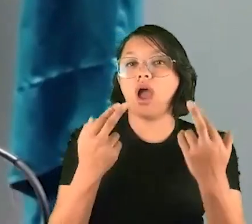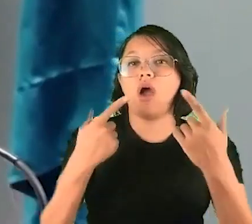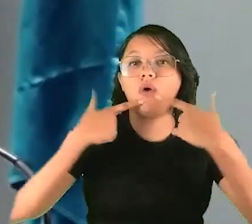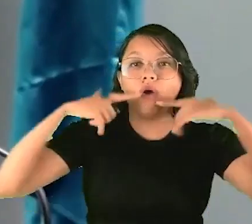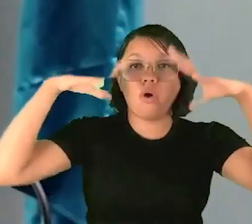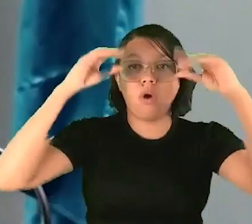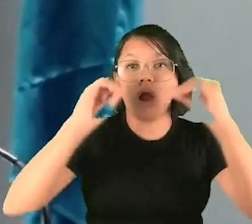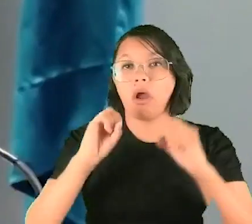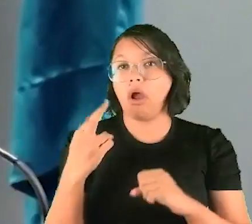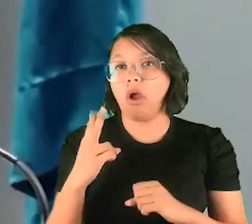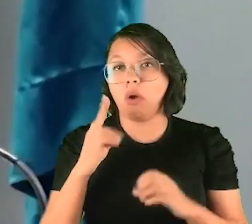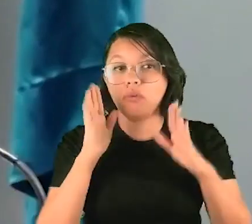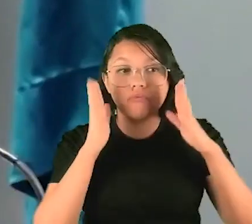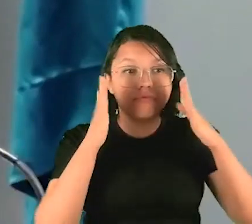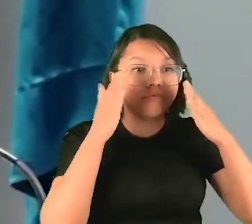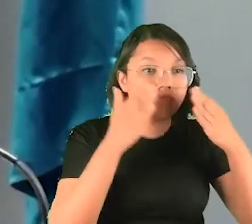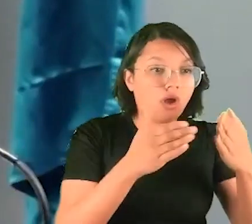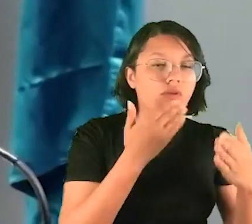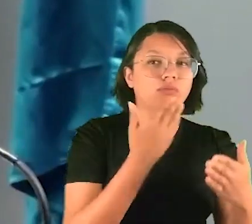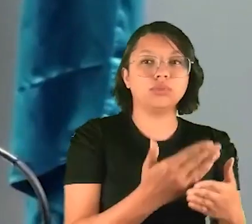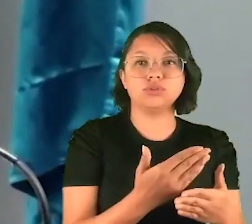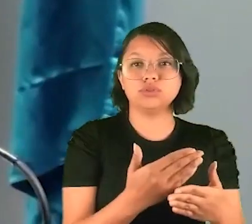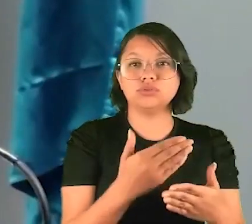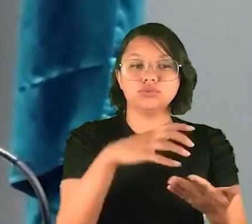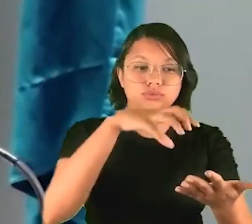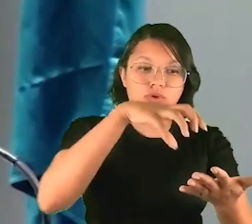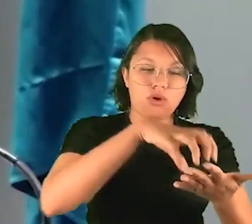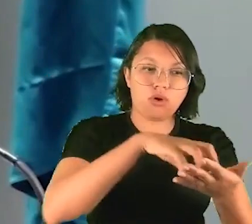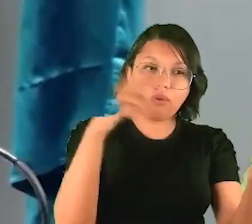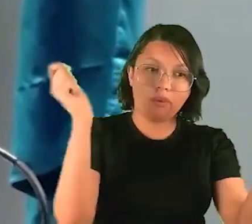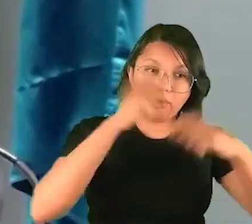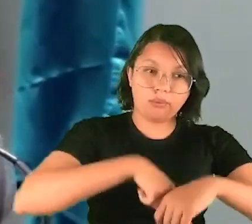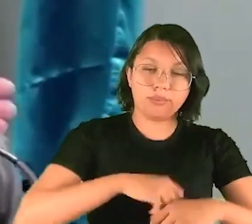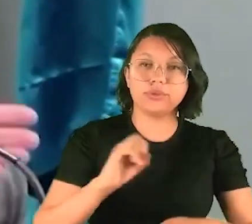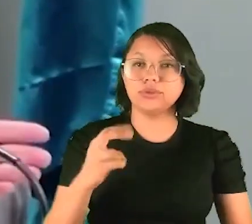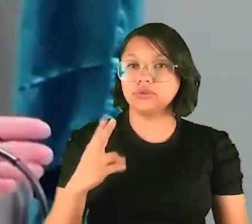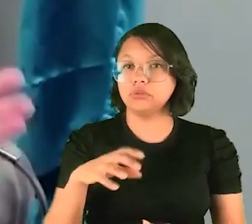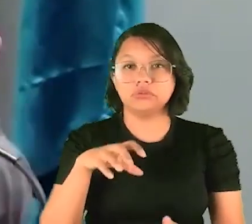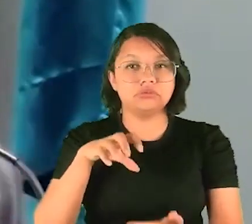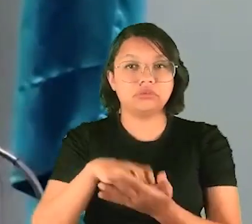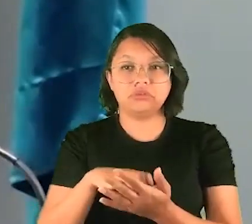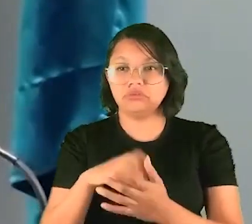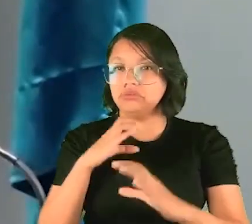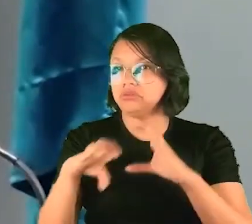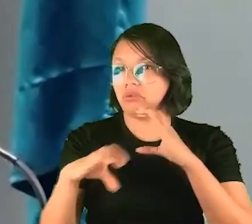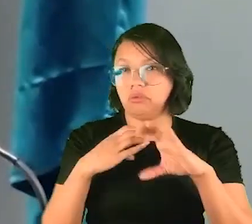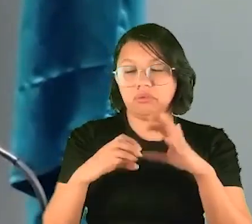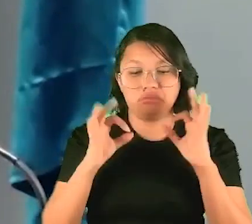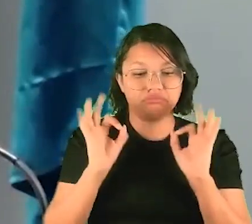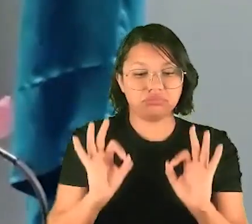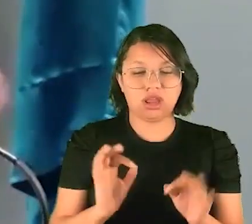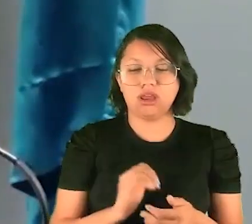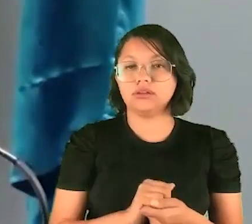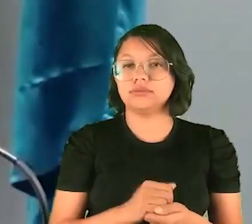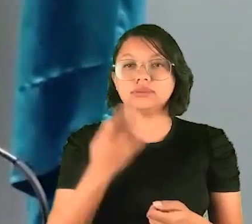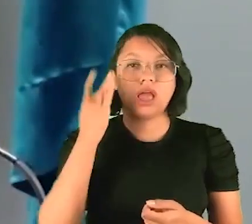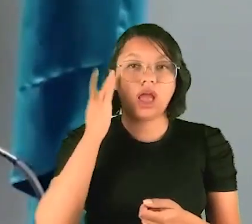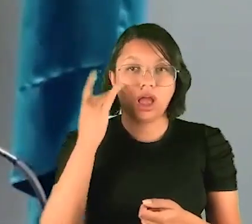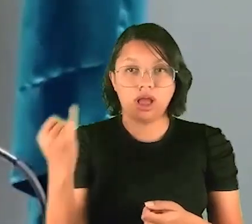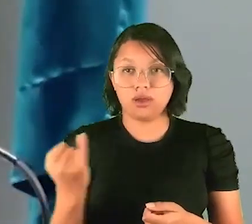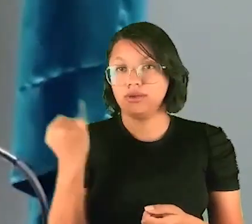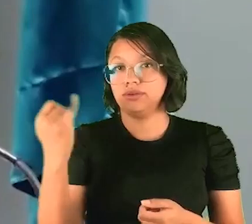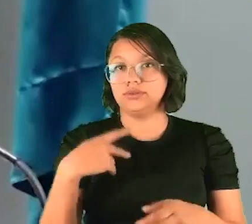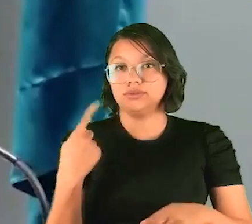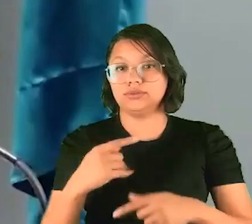comunicação. Simplesmente não se fala a mesma linguagem, ou não se direciona o pedido para o órgão competente, ou as entidades não